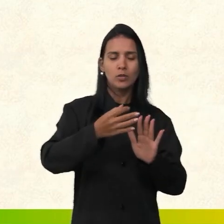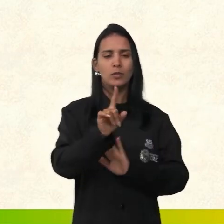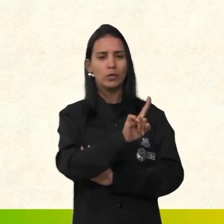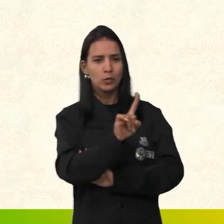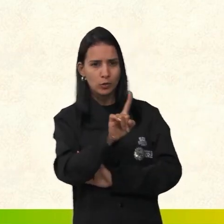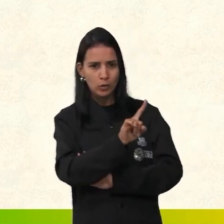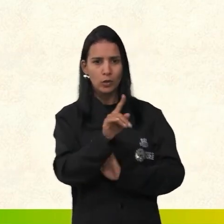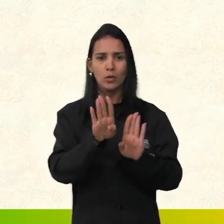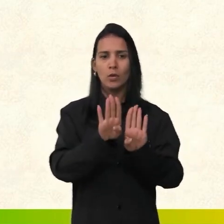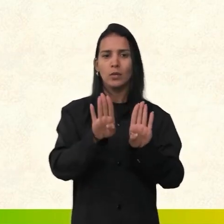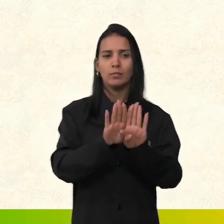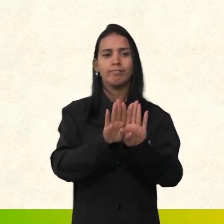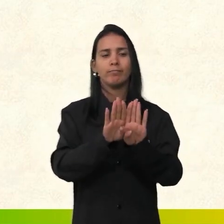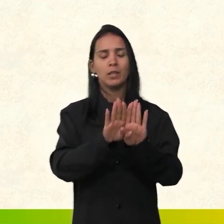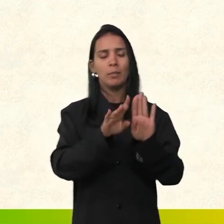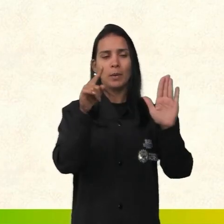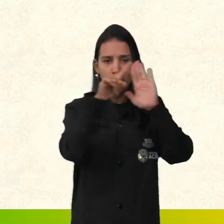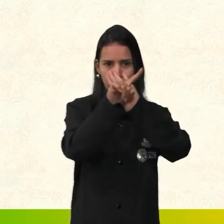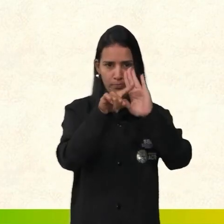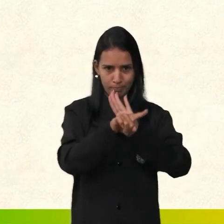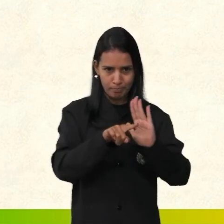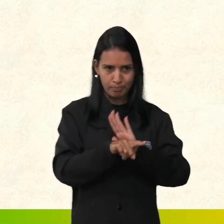interrogativa.